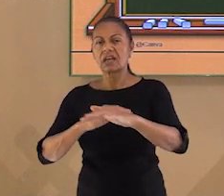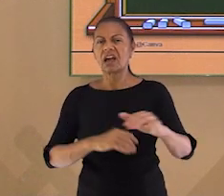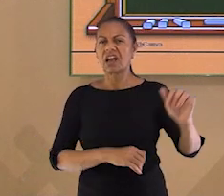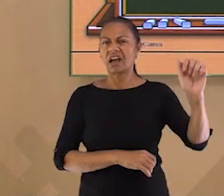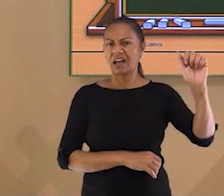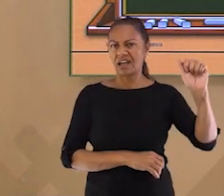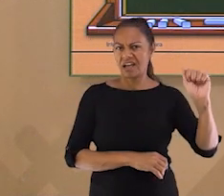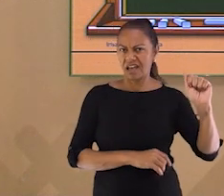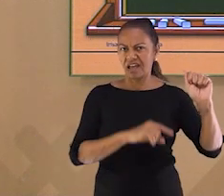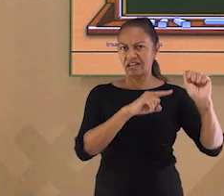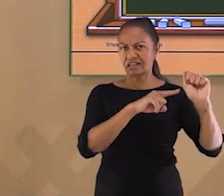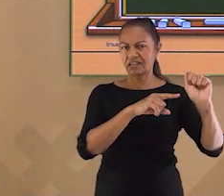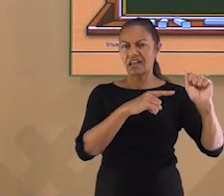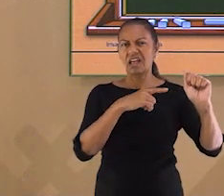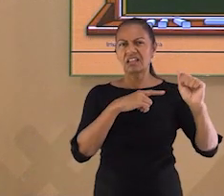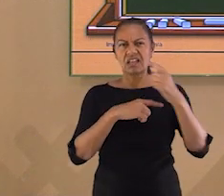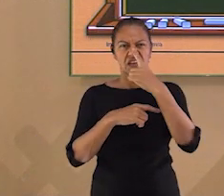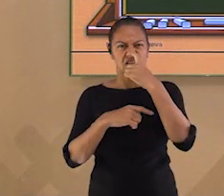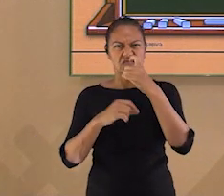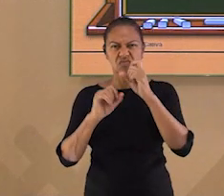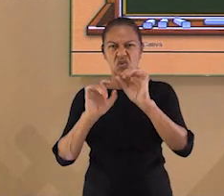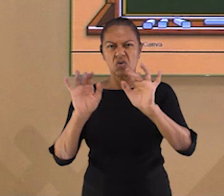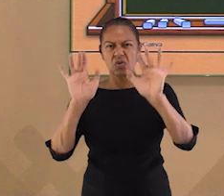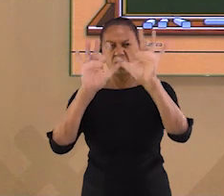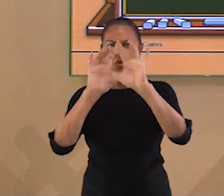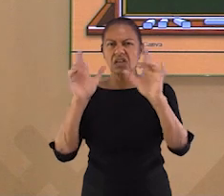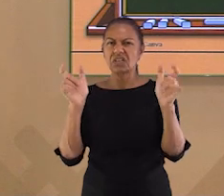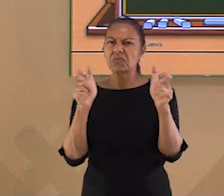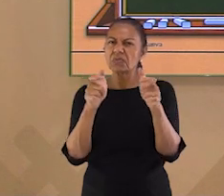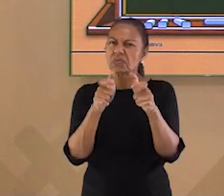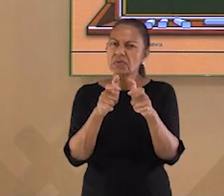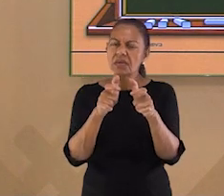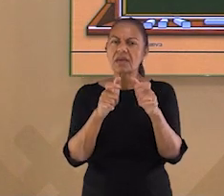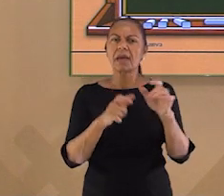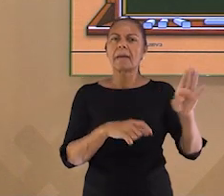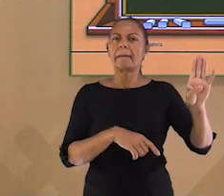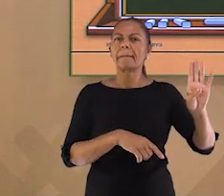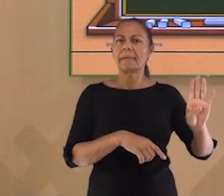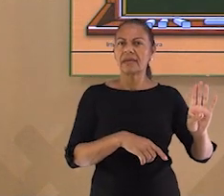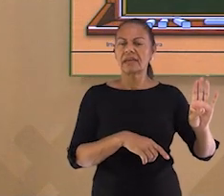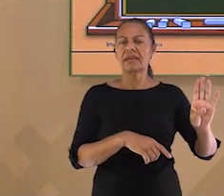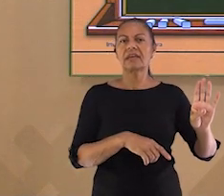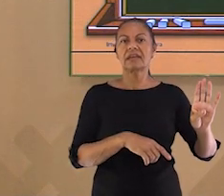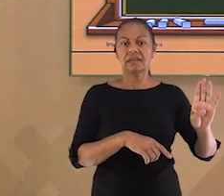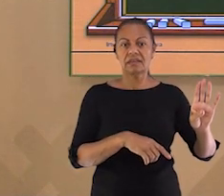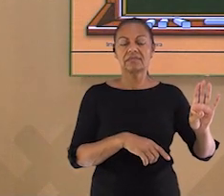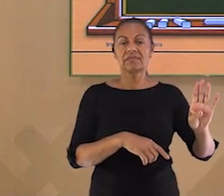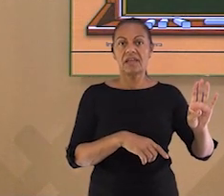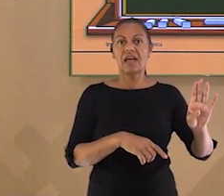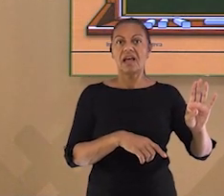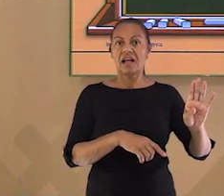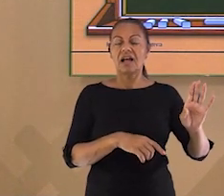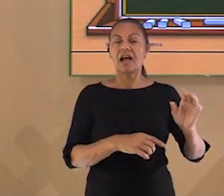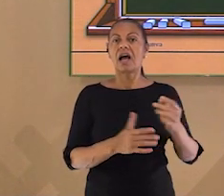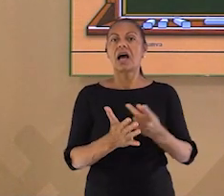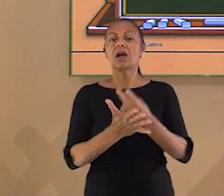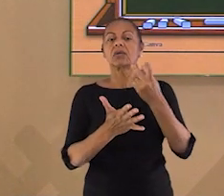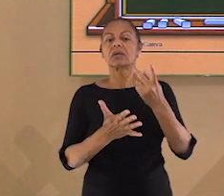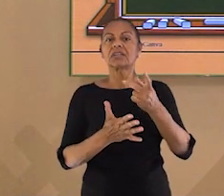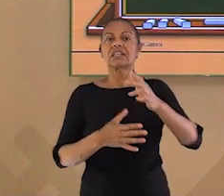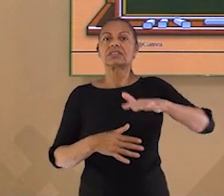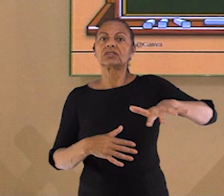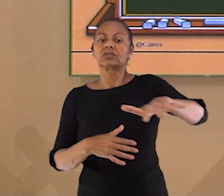classificada como um problema ambiental urbano, pois, letra A, gera pequenas concentrações